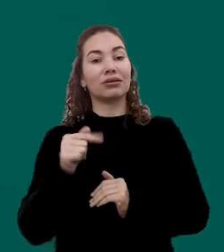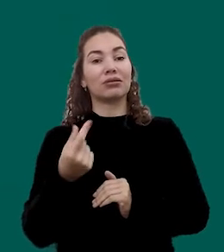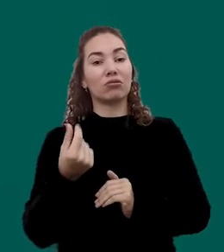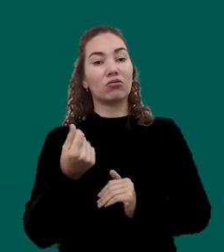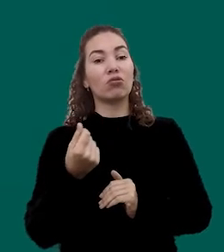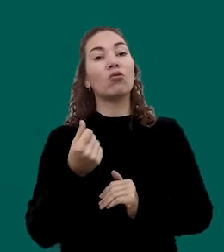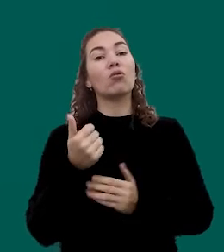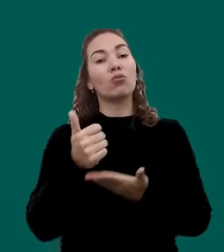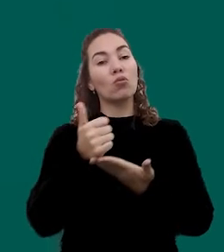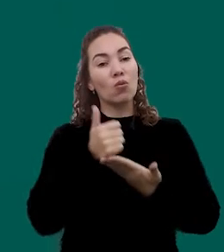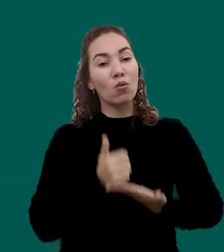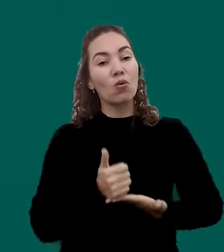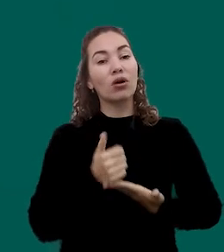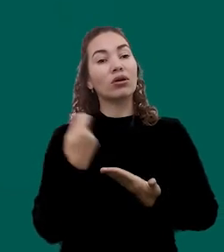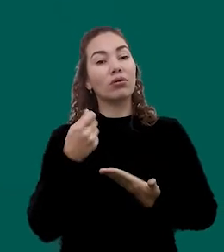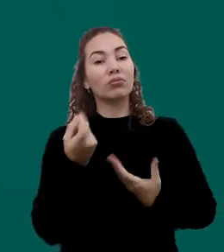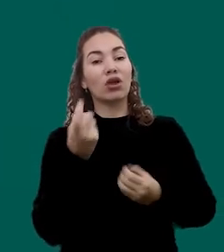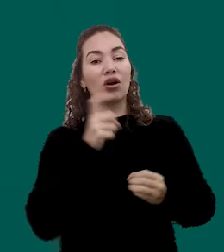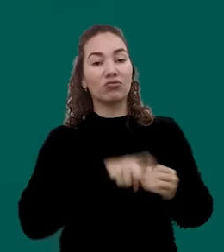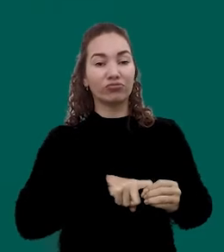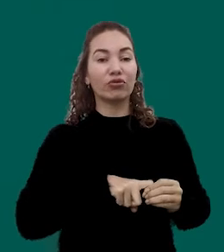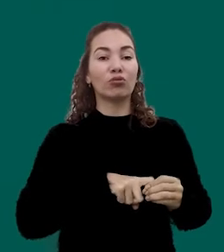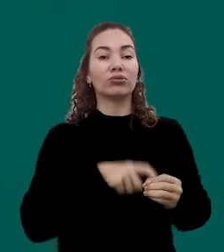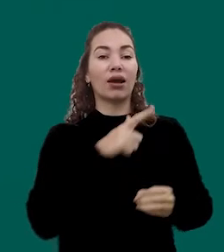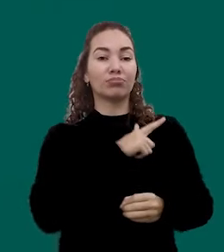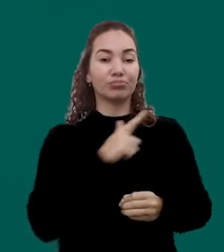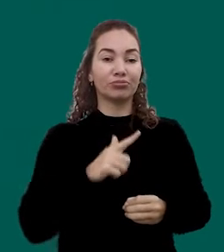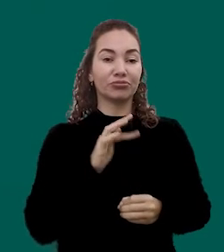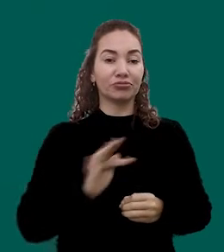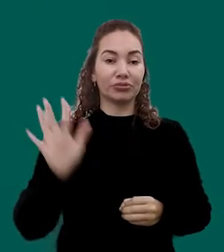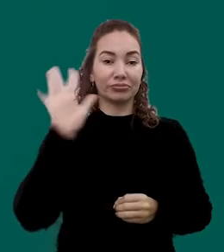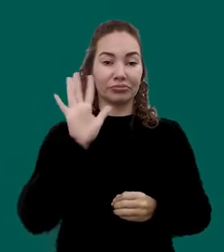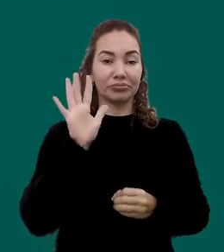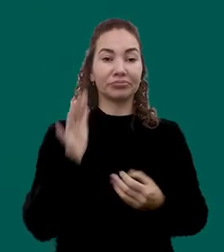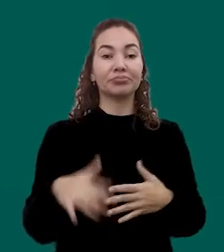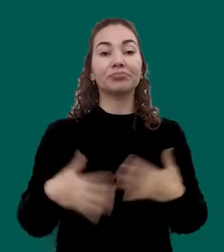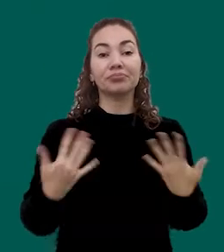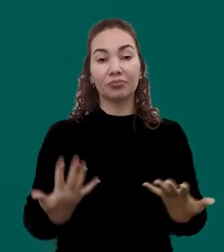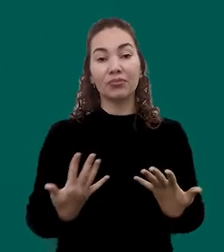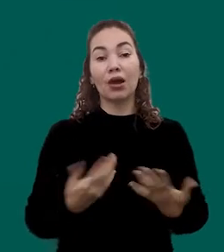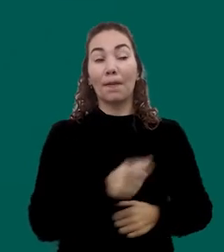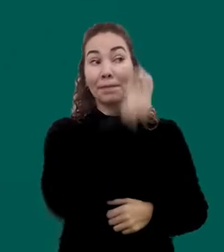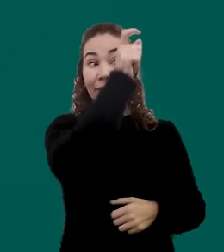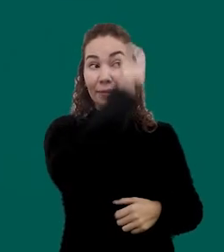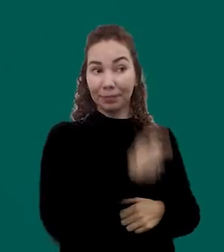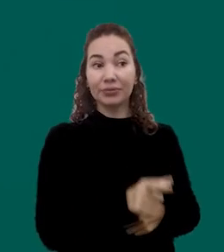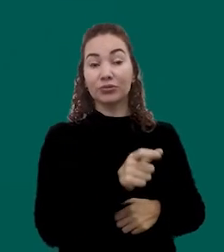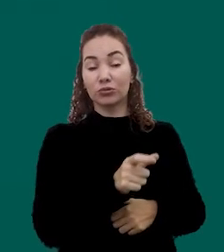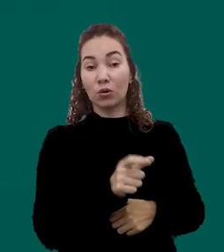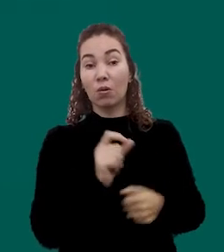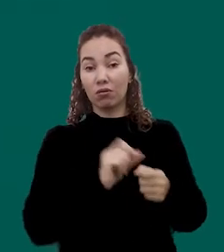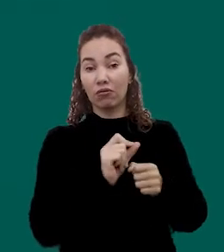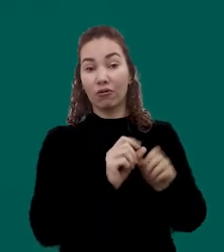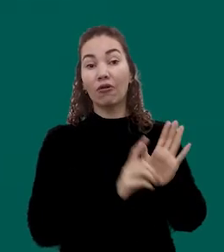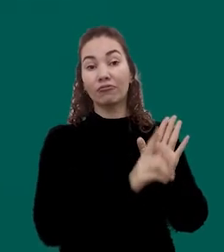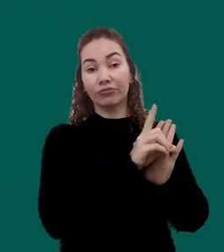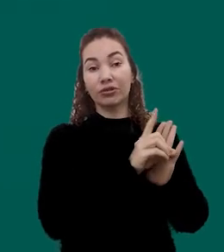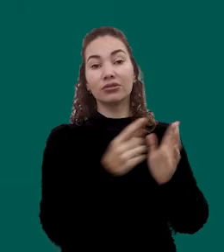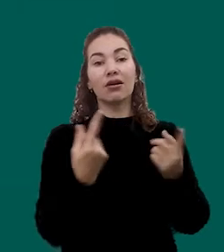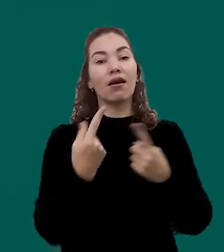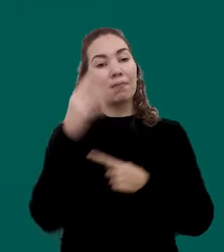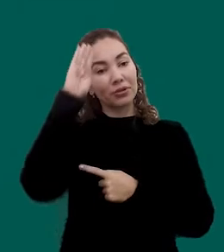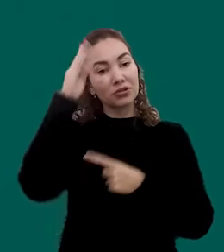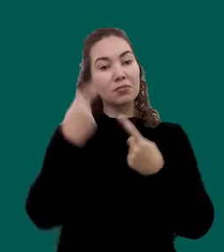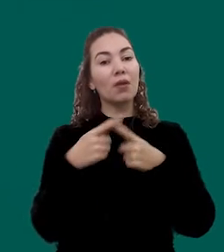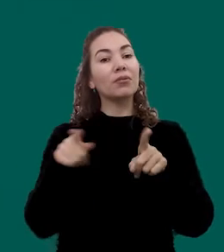do auxílio emergencial deverá ser devolvido, tanto pelo titular da declaração, quanto